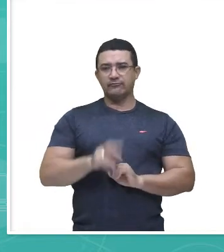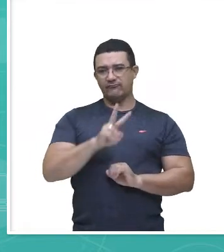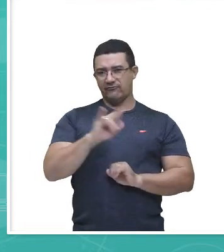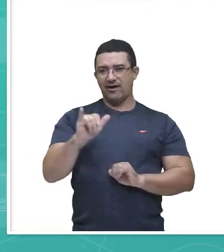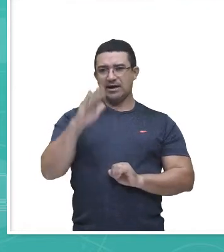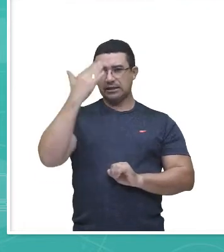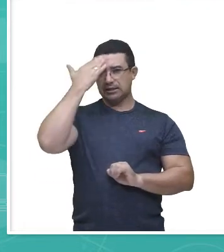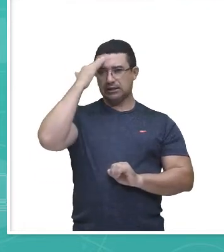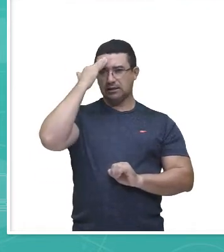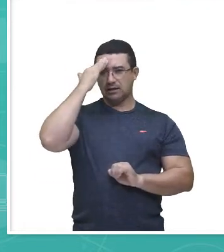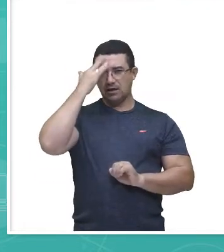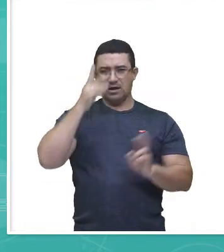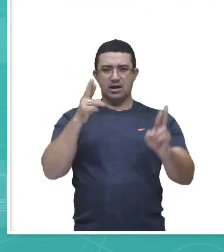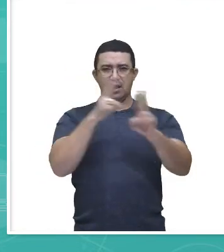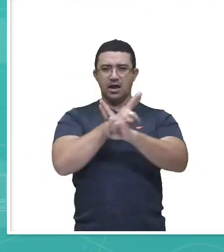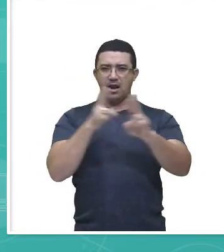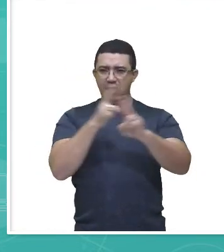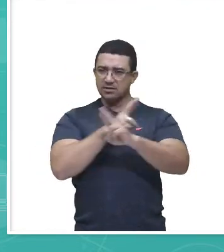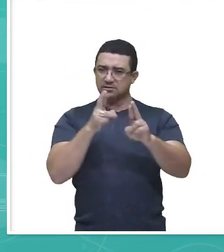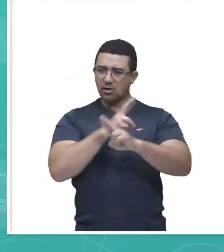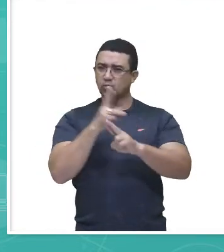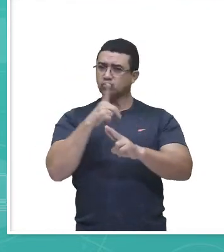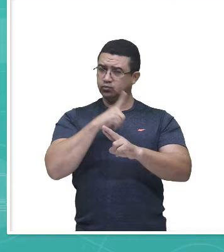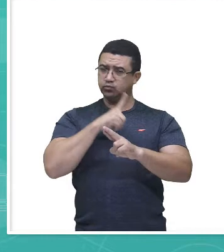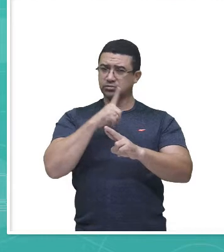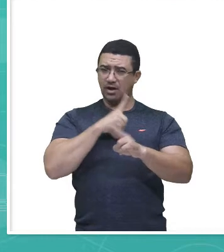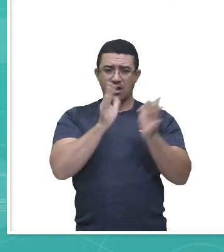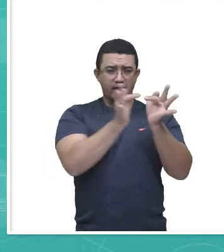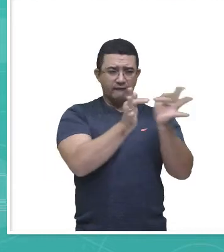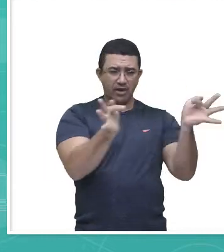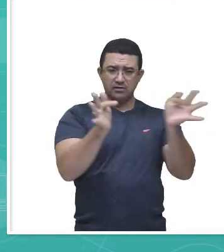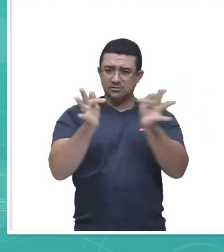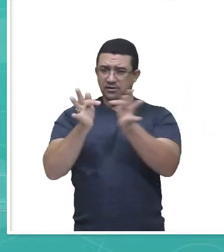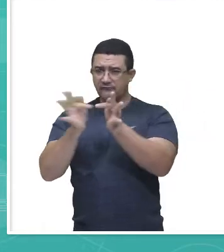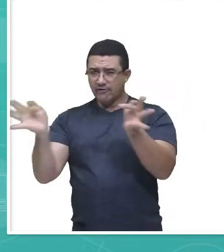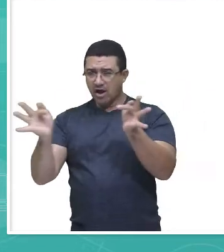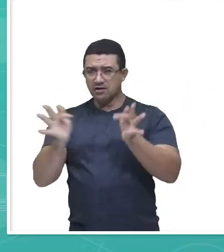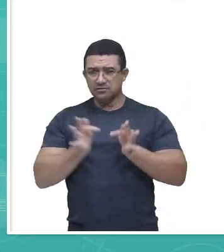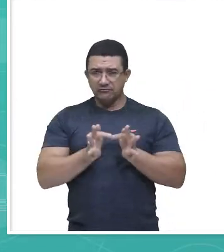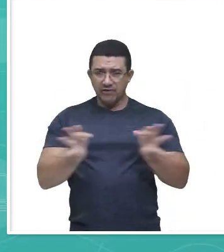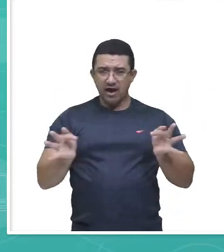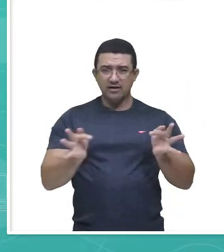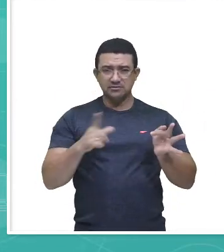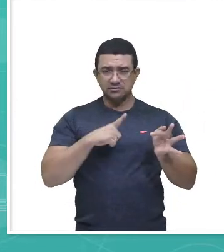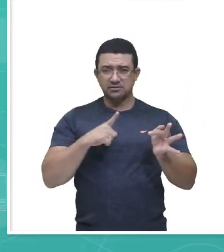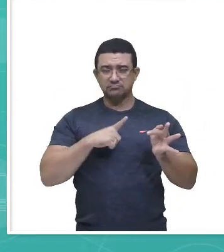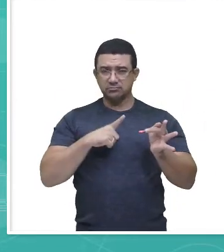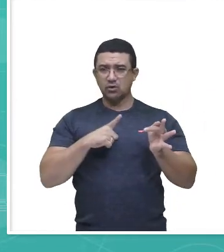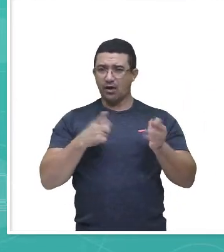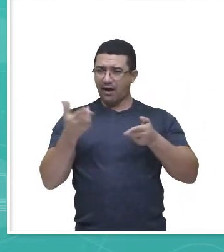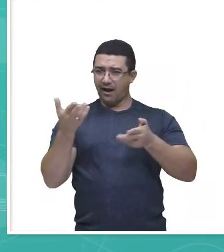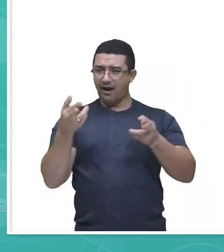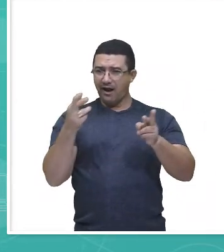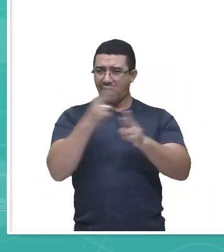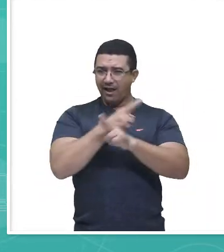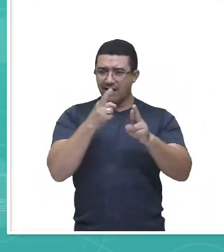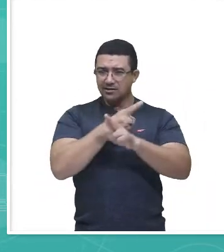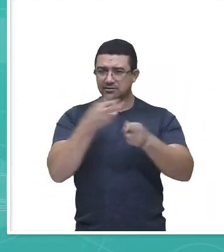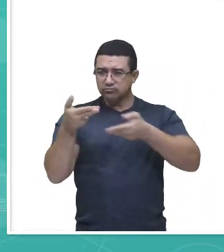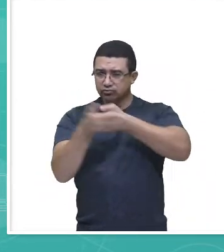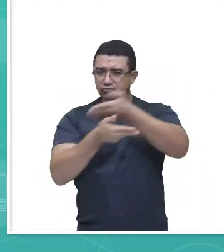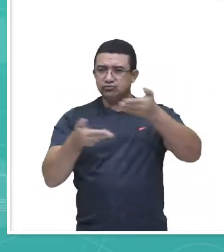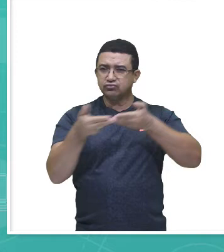a relação que estabelece uma oração com a outra. Então, a gente vai